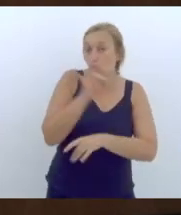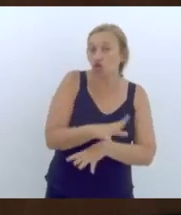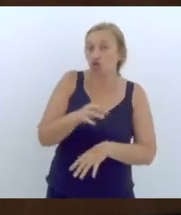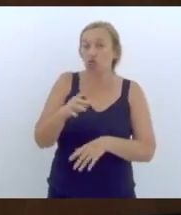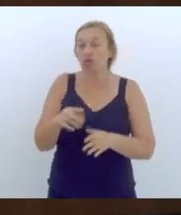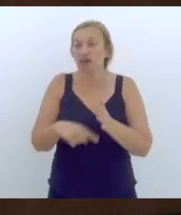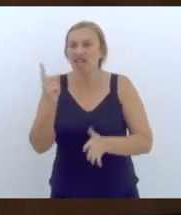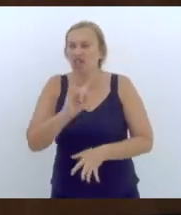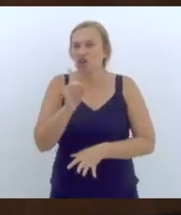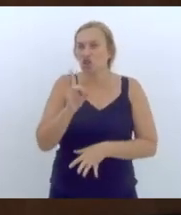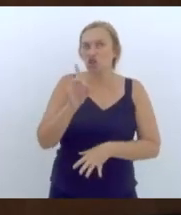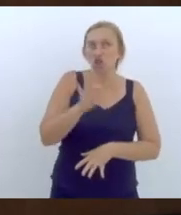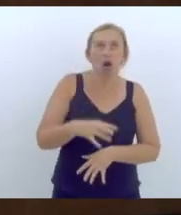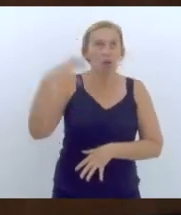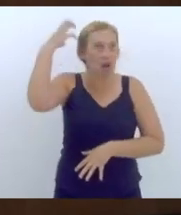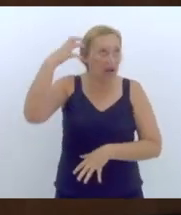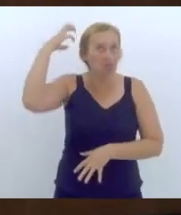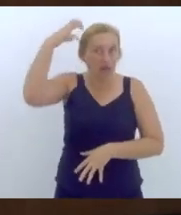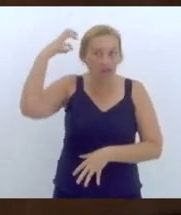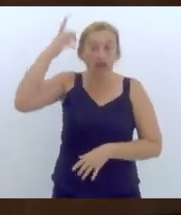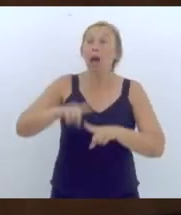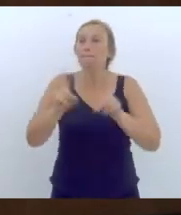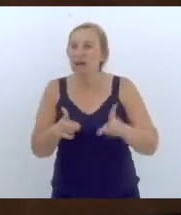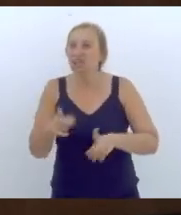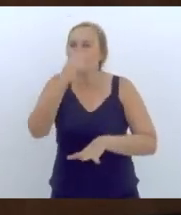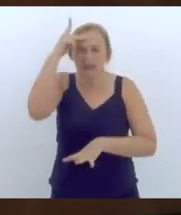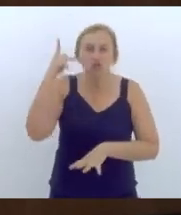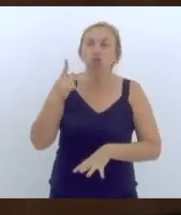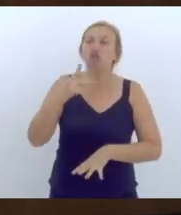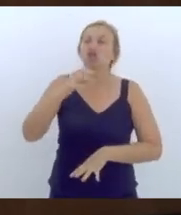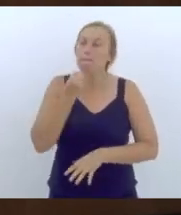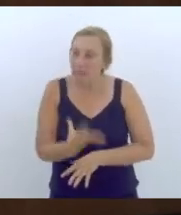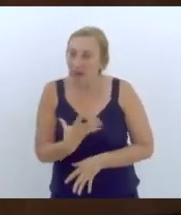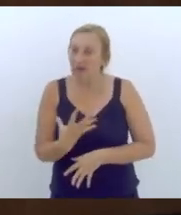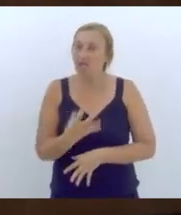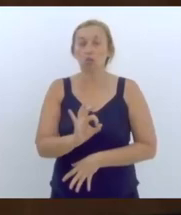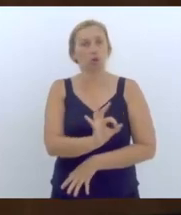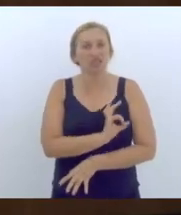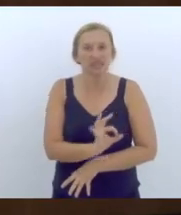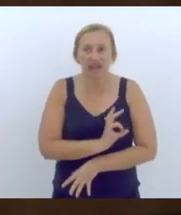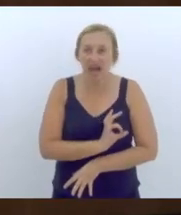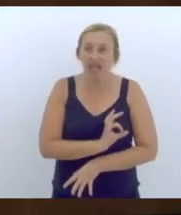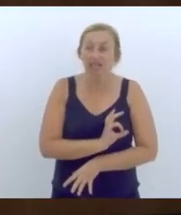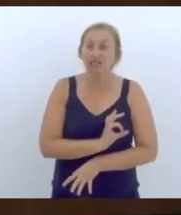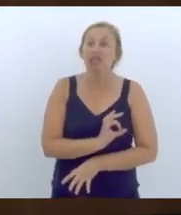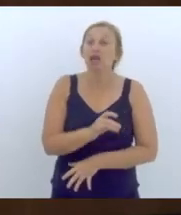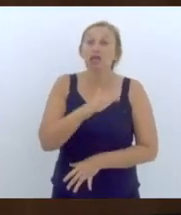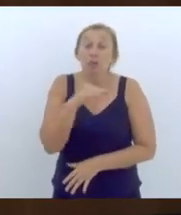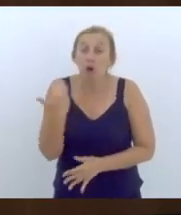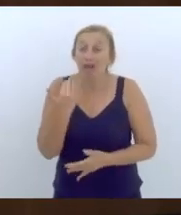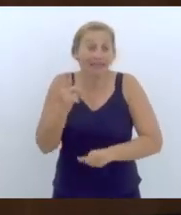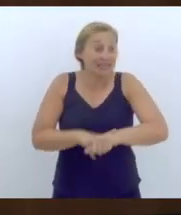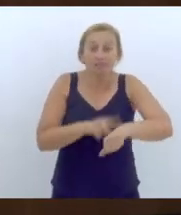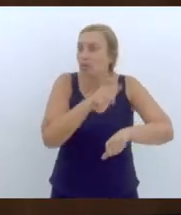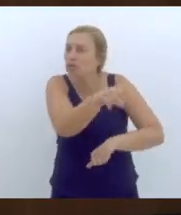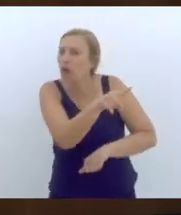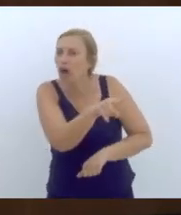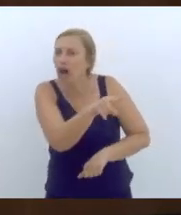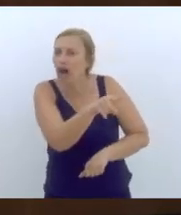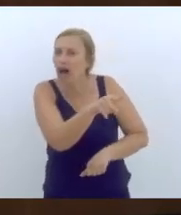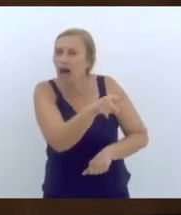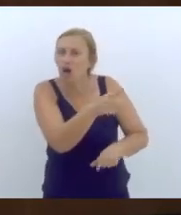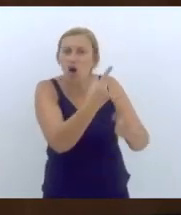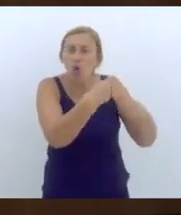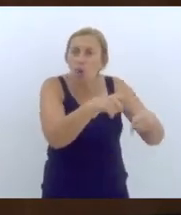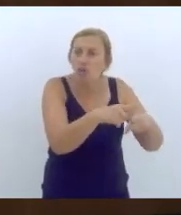somente de Marielle, mas também do cidadão de bem, dos policiais que estão morrendo, que nesse momento estão lá, ó, no